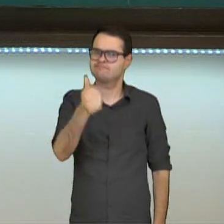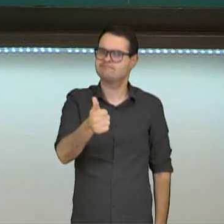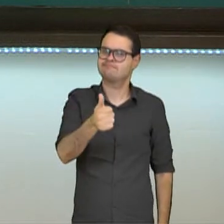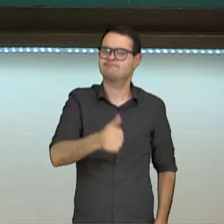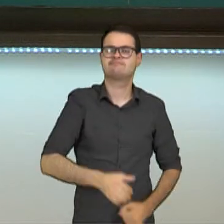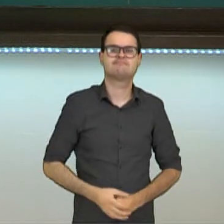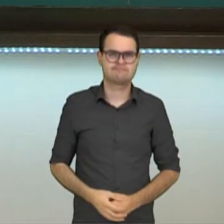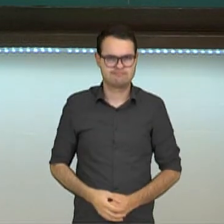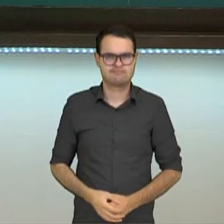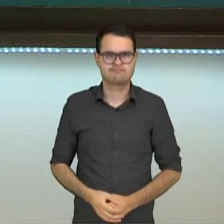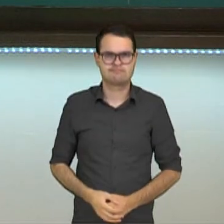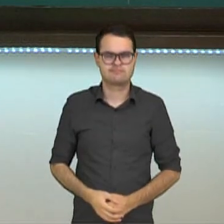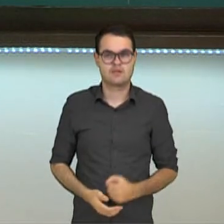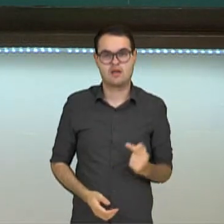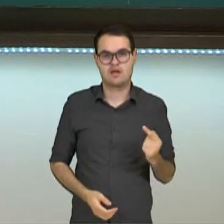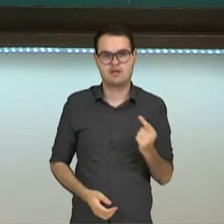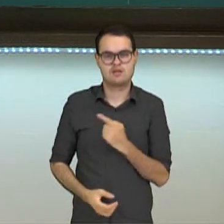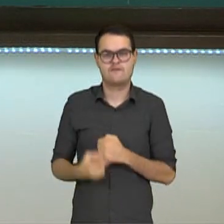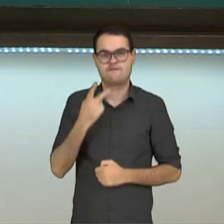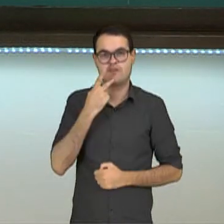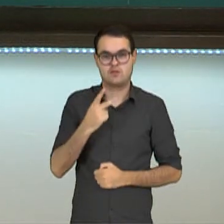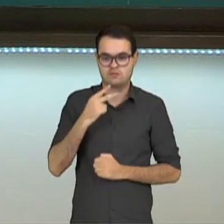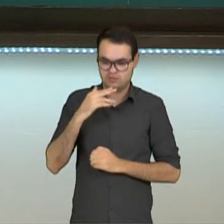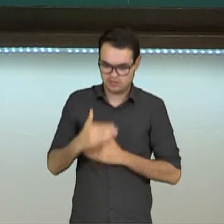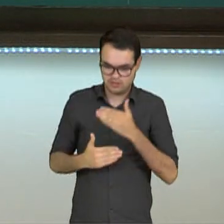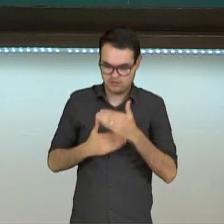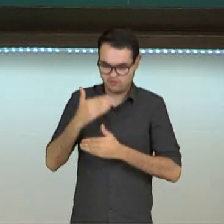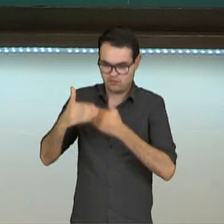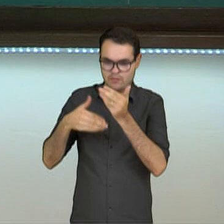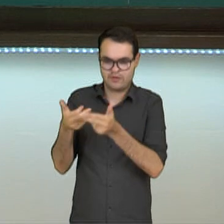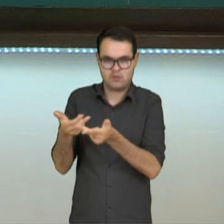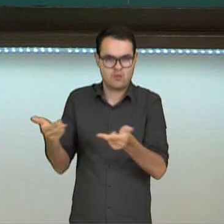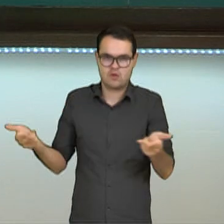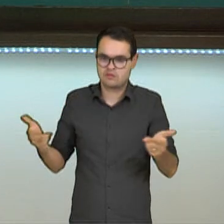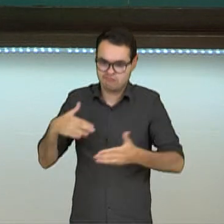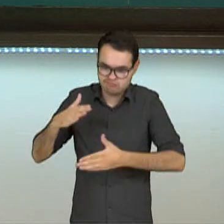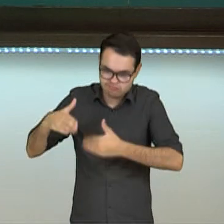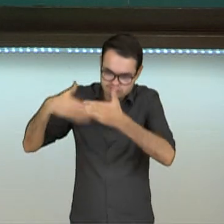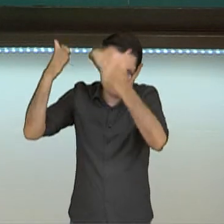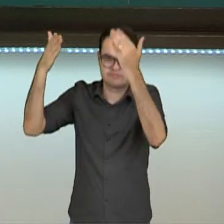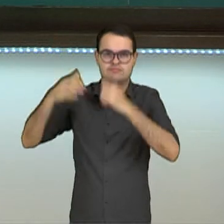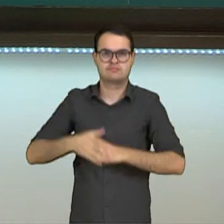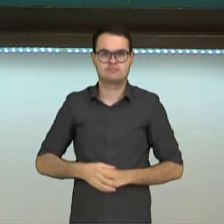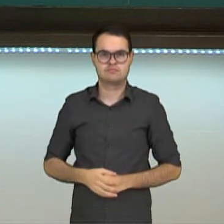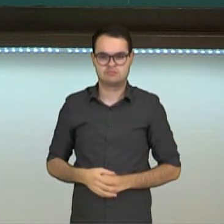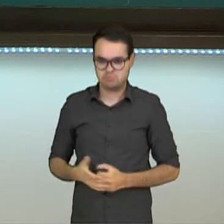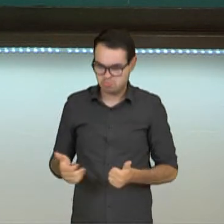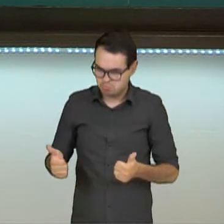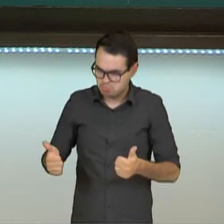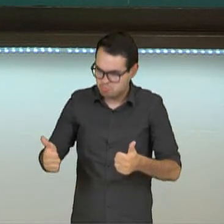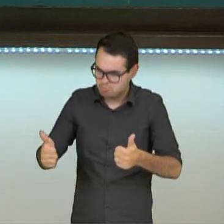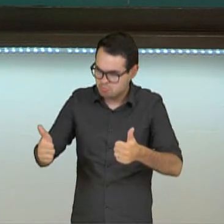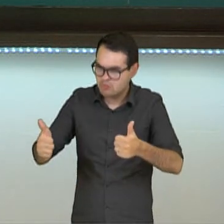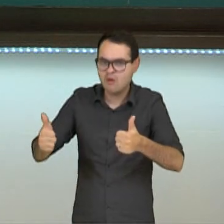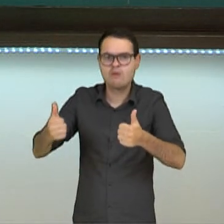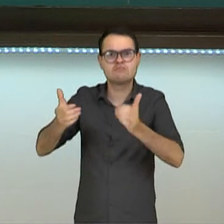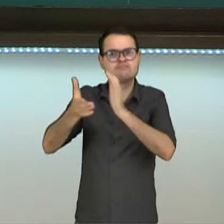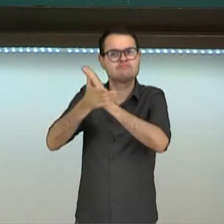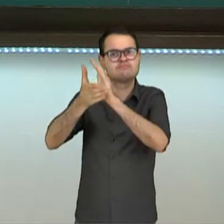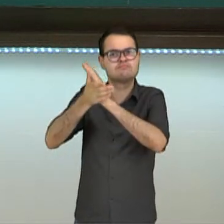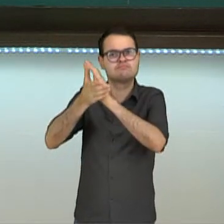certo? Então, o país, aqui está falando, ó, desenvolver algo. Então, quer dizer que está conseguindo se